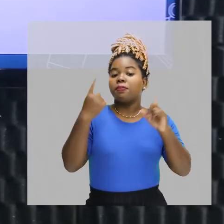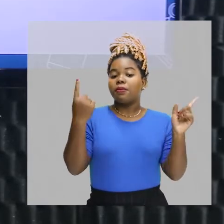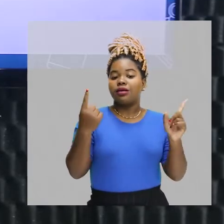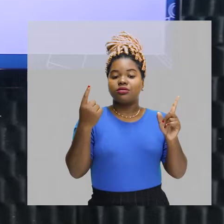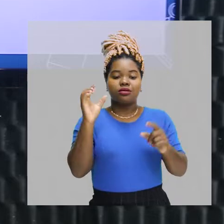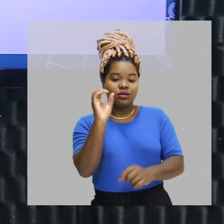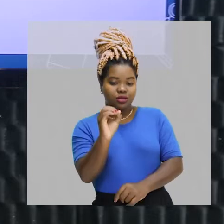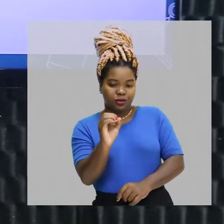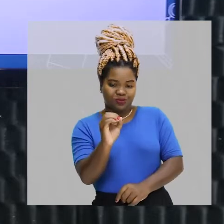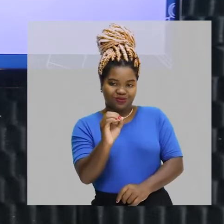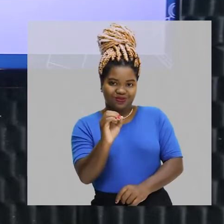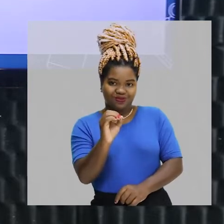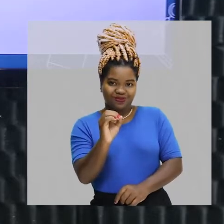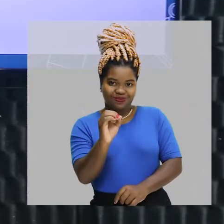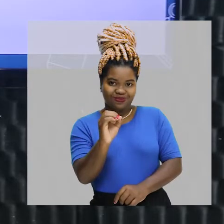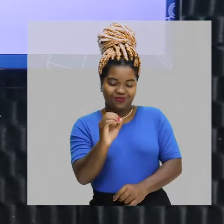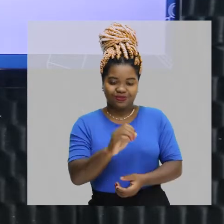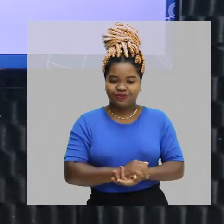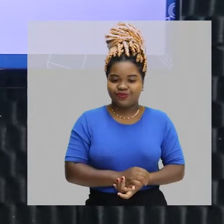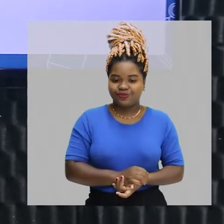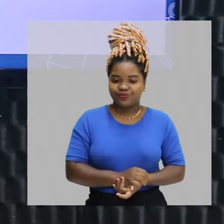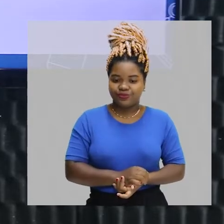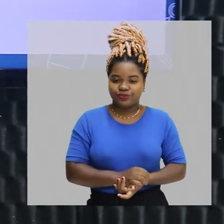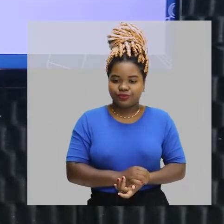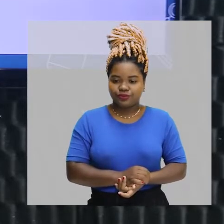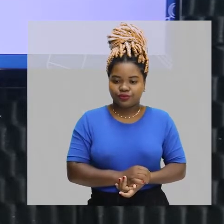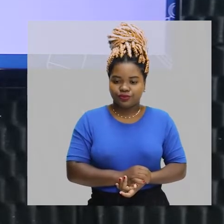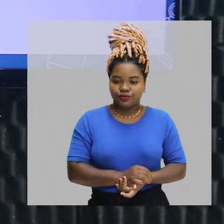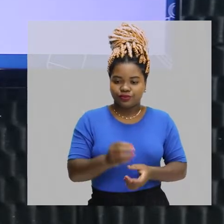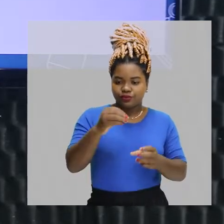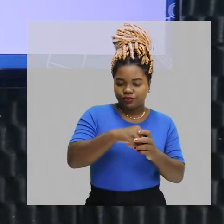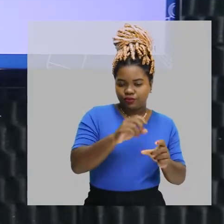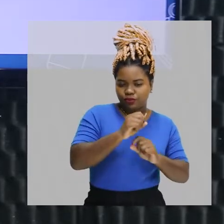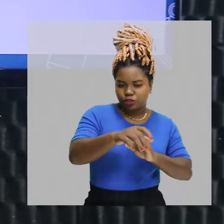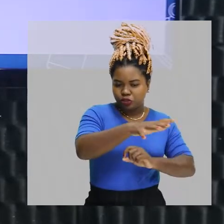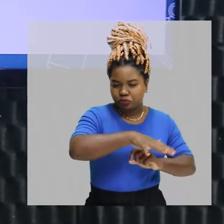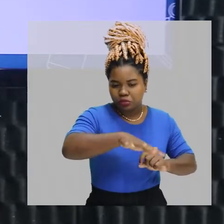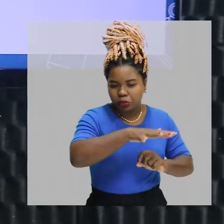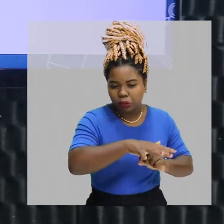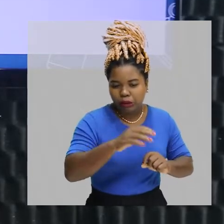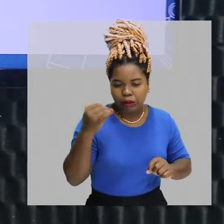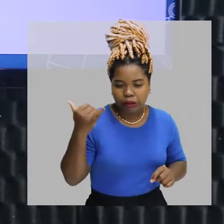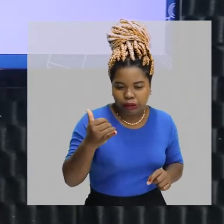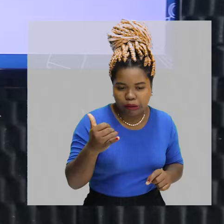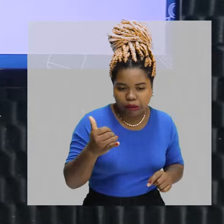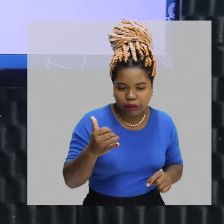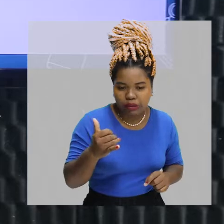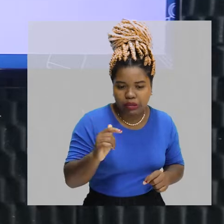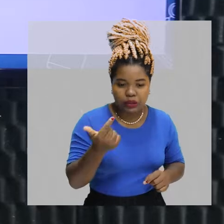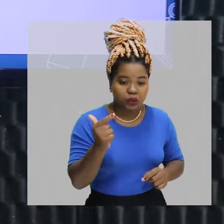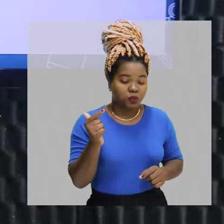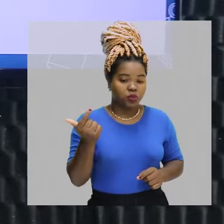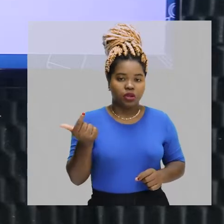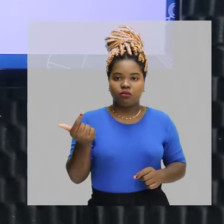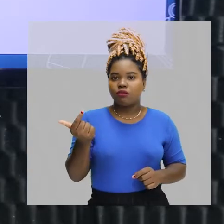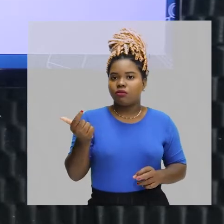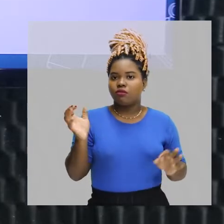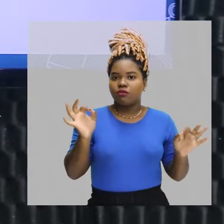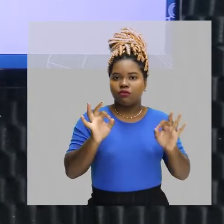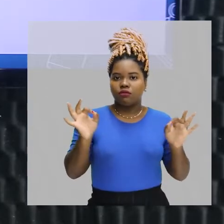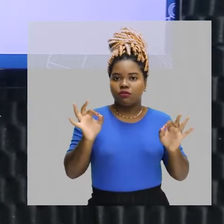elétrica, tá certo? Então, por exemplo, dentro de um campo elétrico, ele não vai sofrer nenhum desvio,